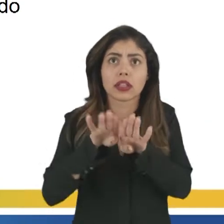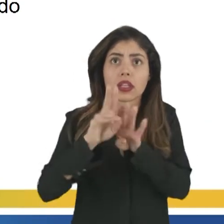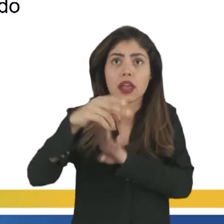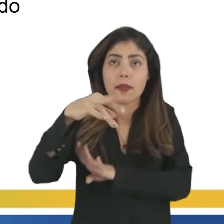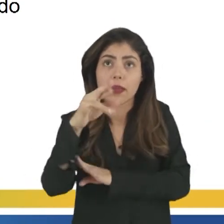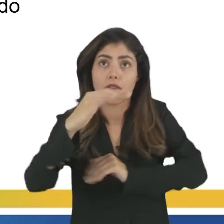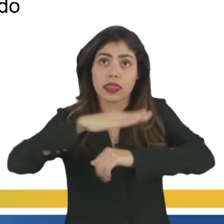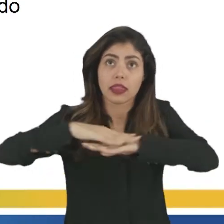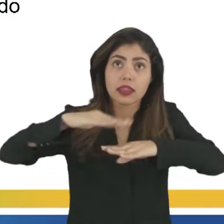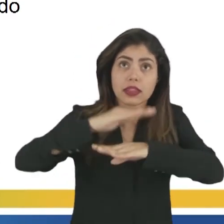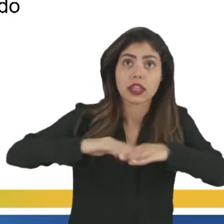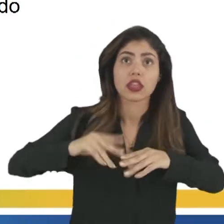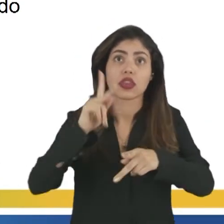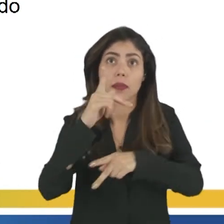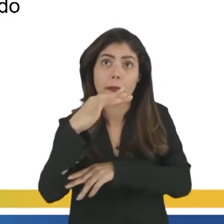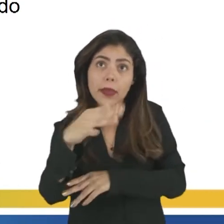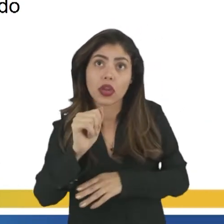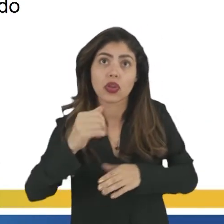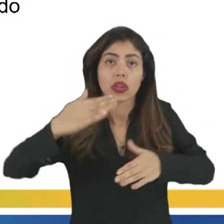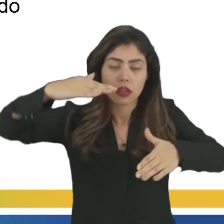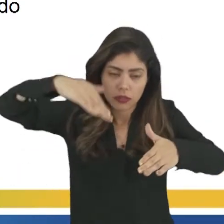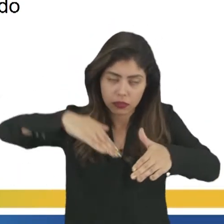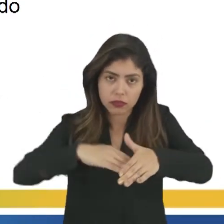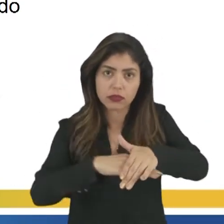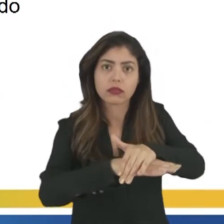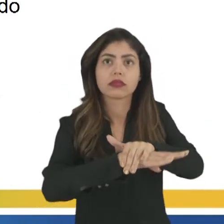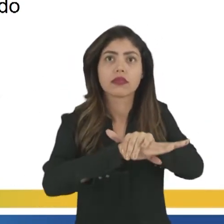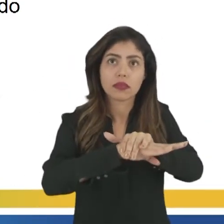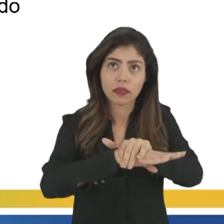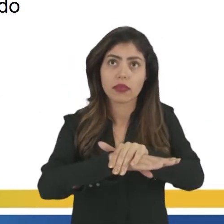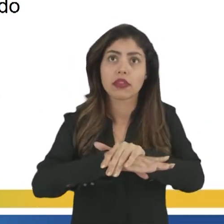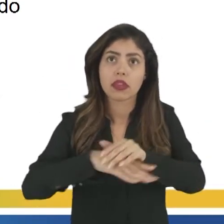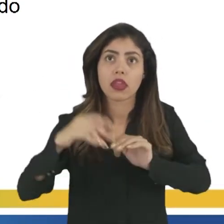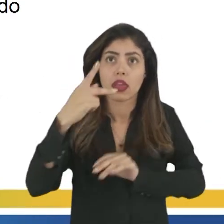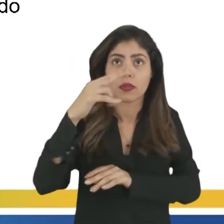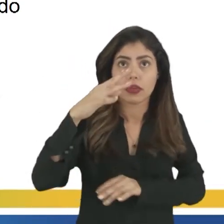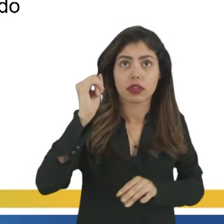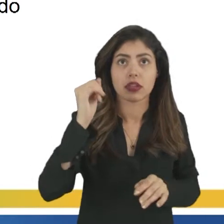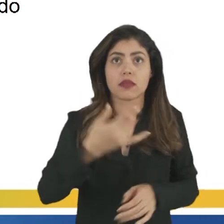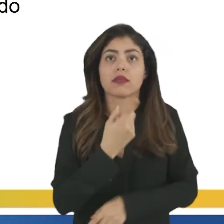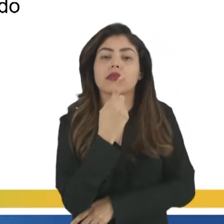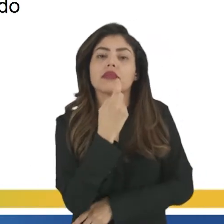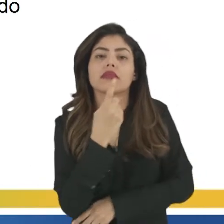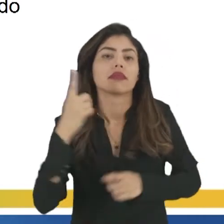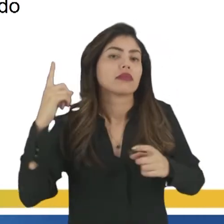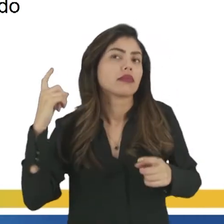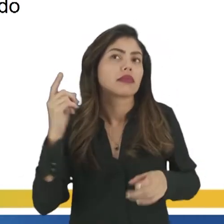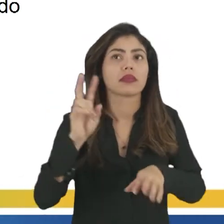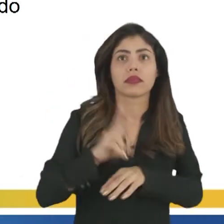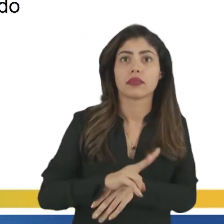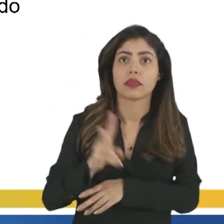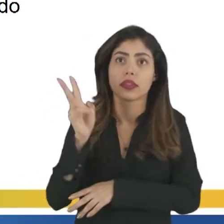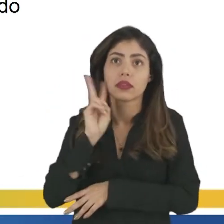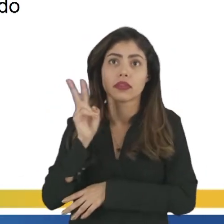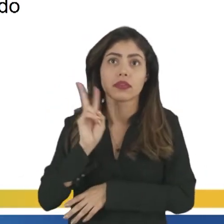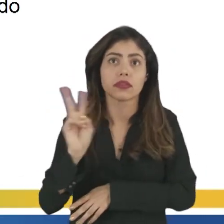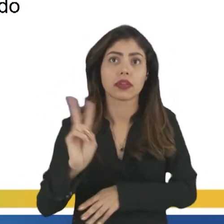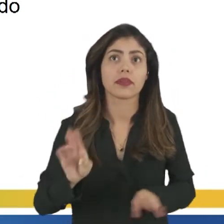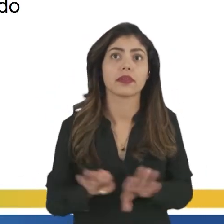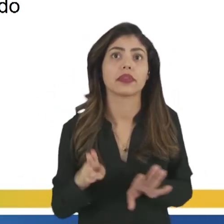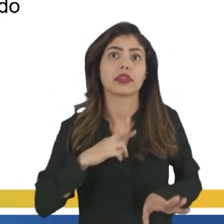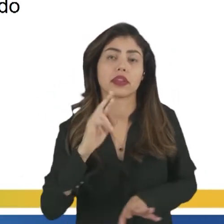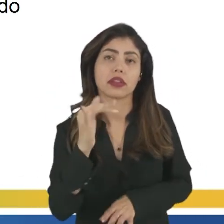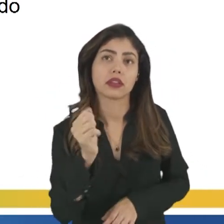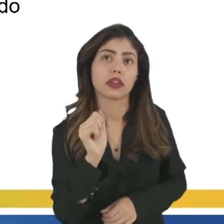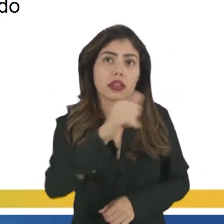marfim e madeira, ficavam acomodadas no convés. Potes de cerâmica com perfume, vinho, resina e